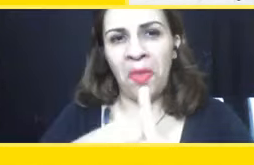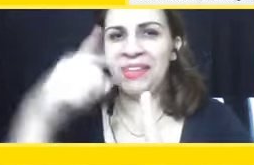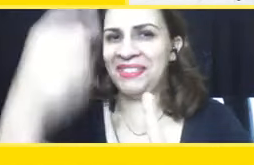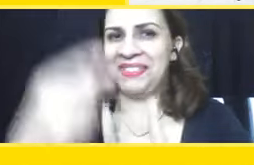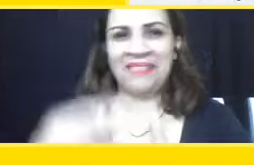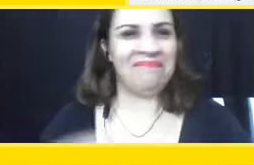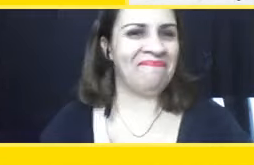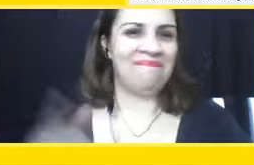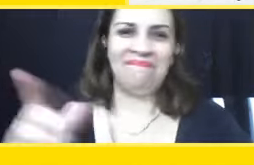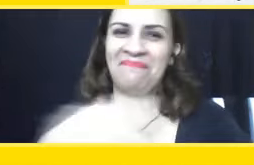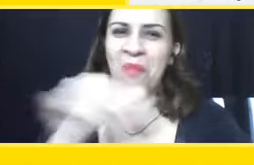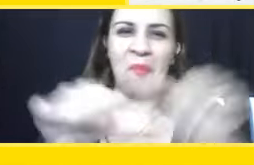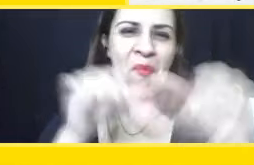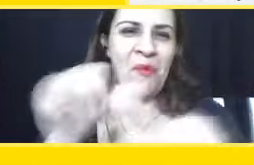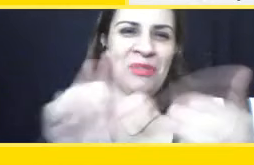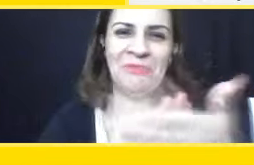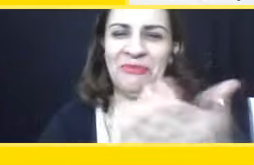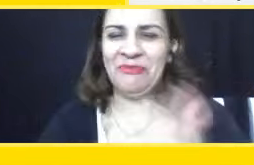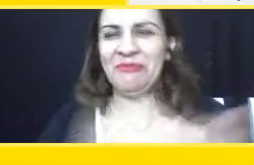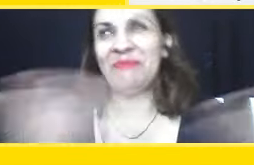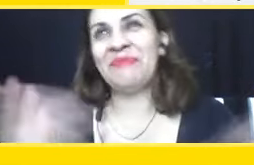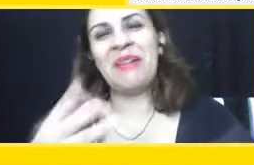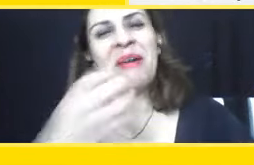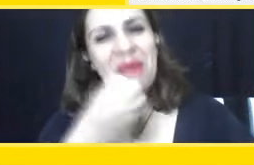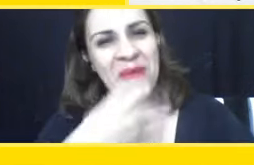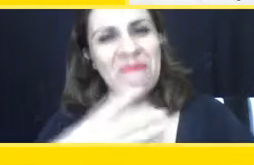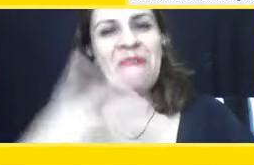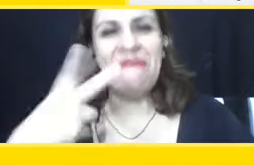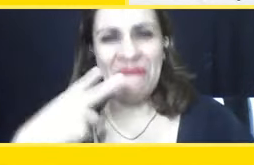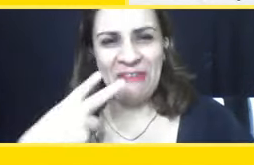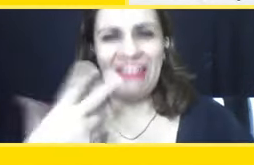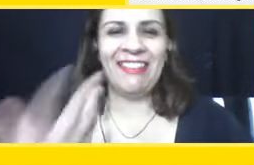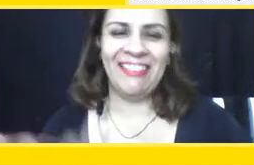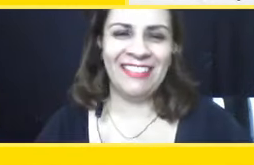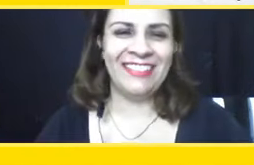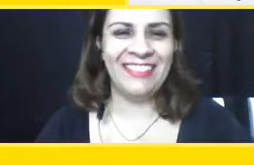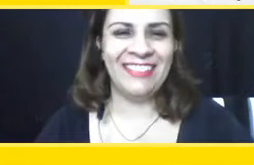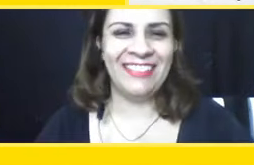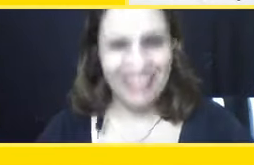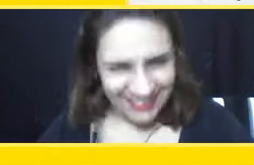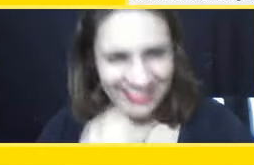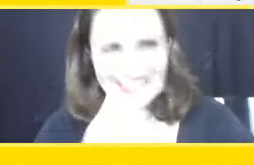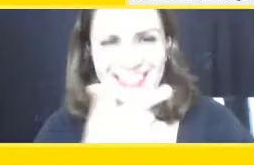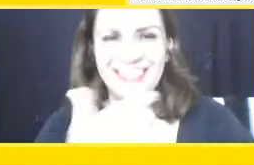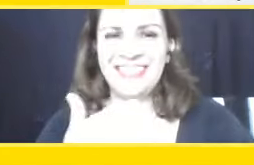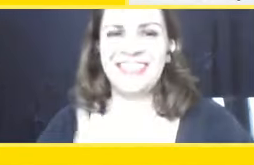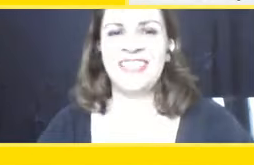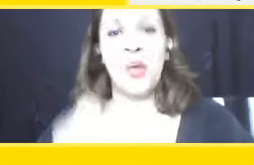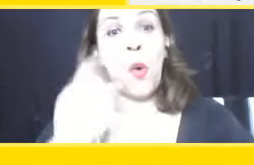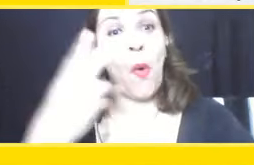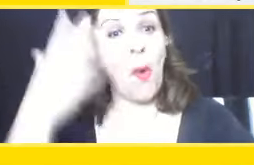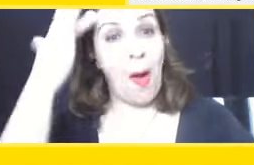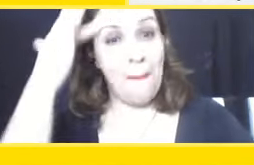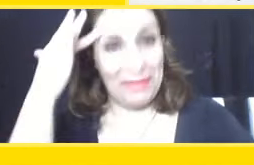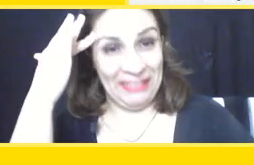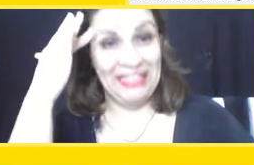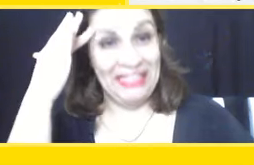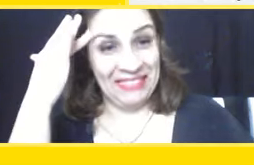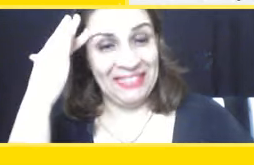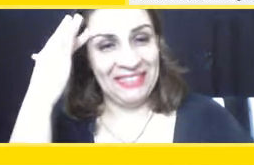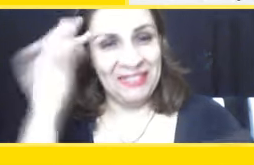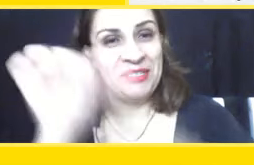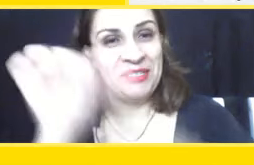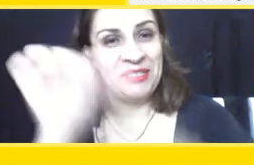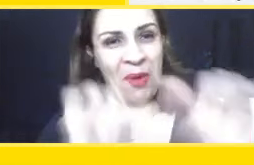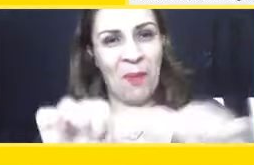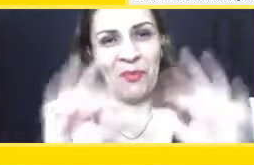mais, mas é bom ouvir. Hã? Hã? Ou amanhã, Ou amanhã, porque